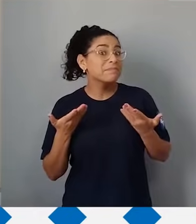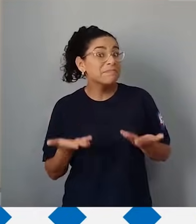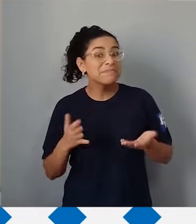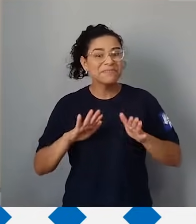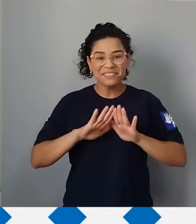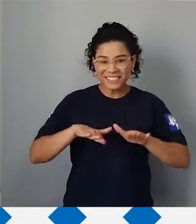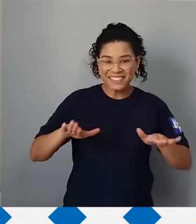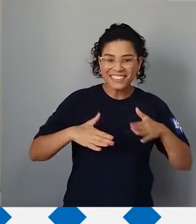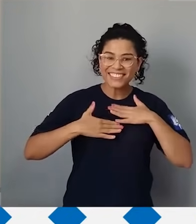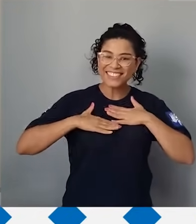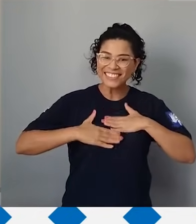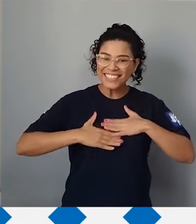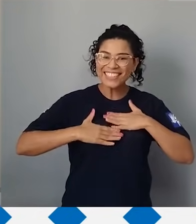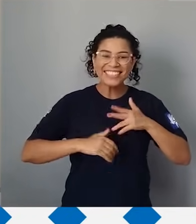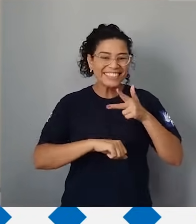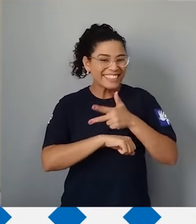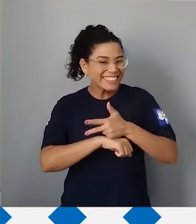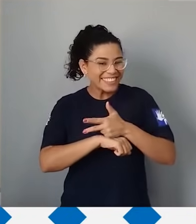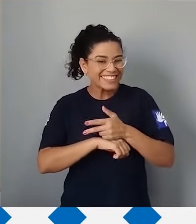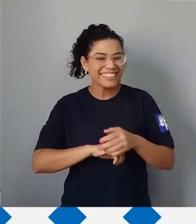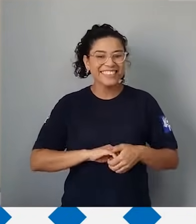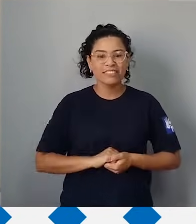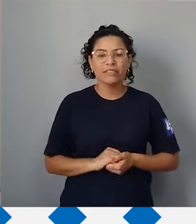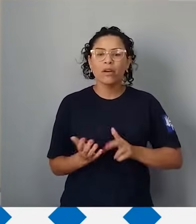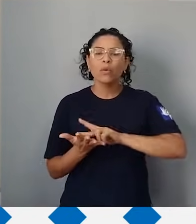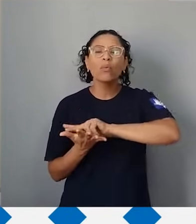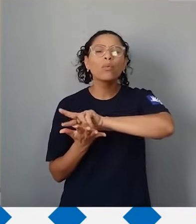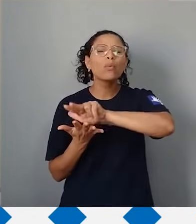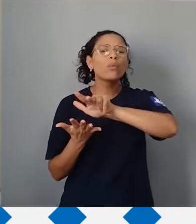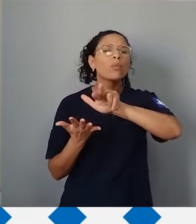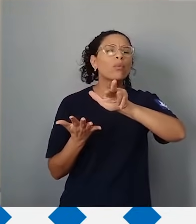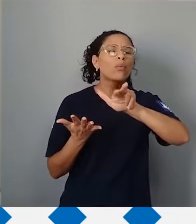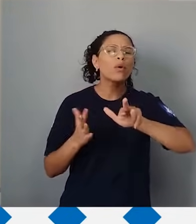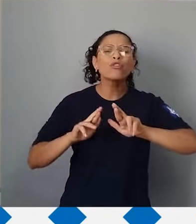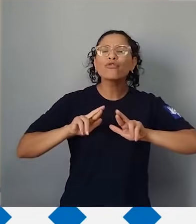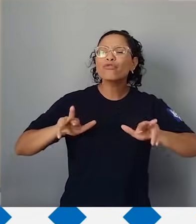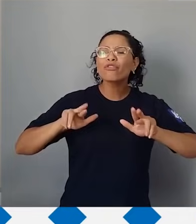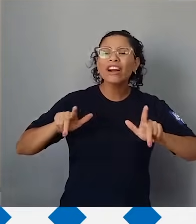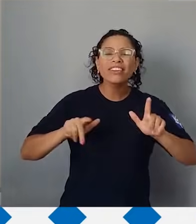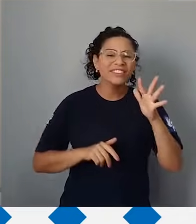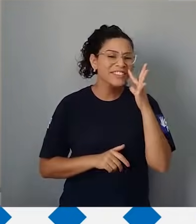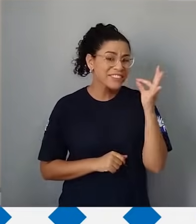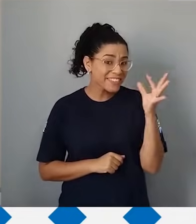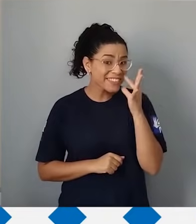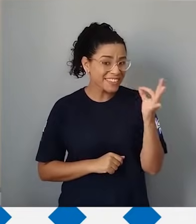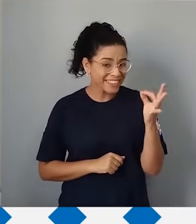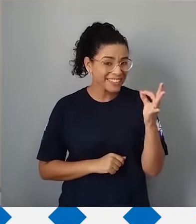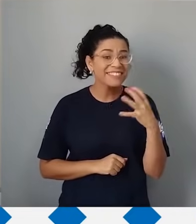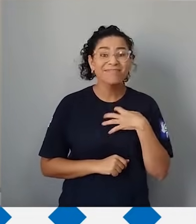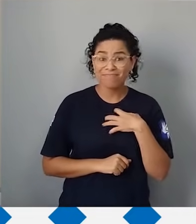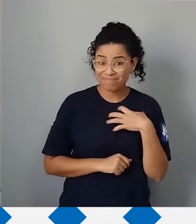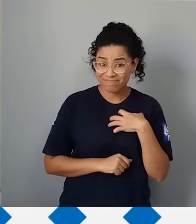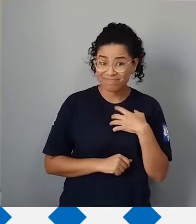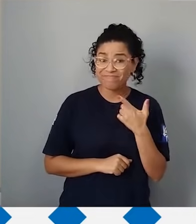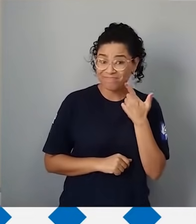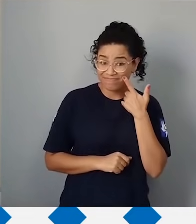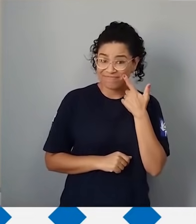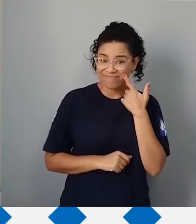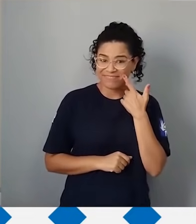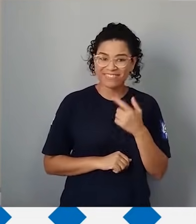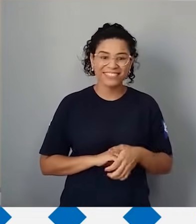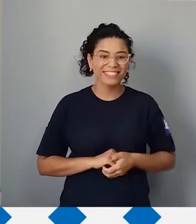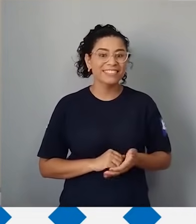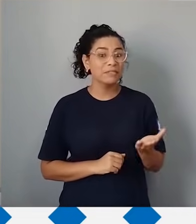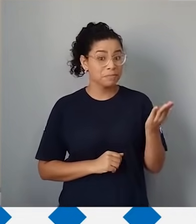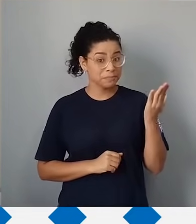E aí, criançada, gostaram do vídeo? Tem gato de toda cor, de todo jeito, não é? Vocês viram a